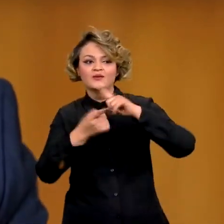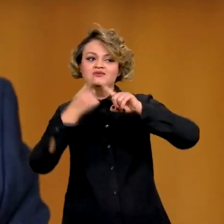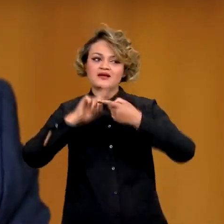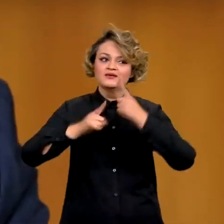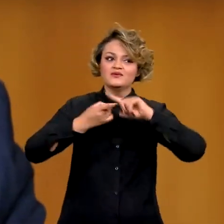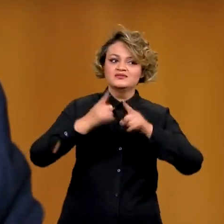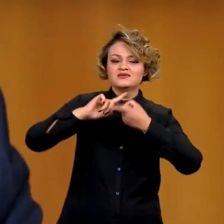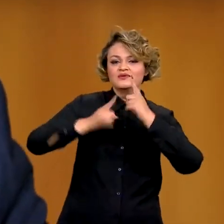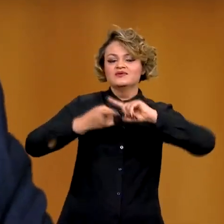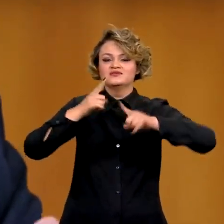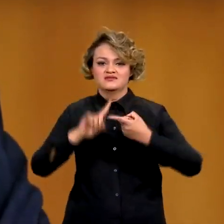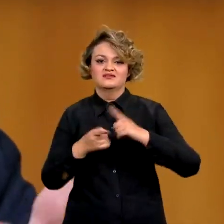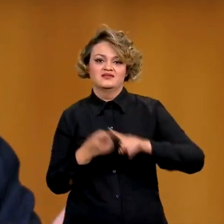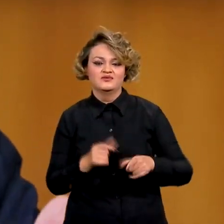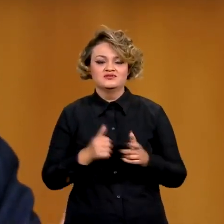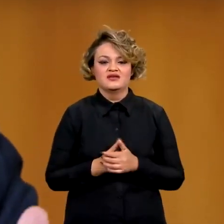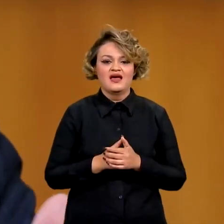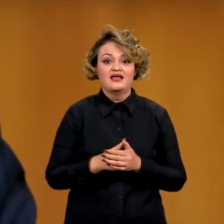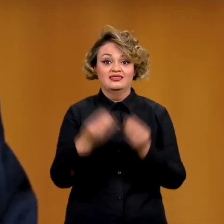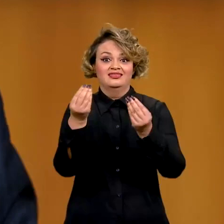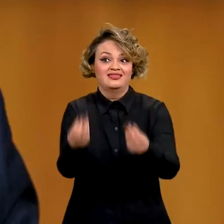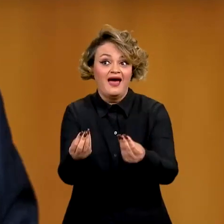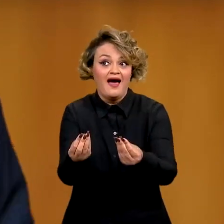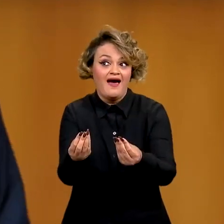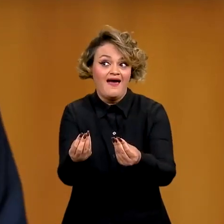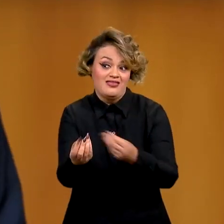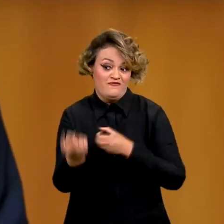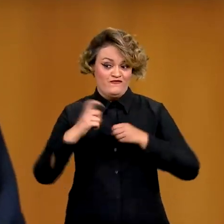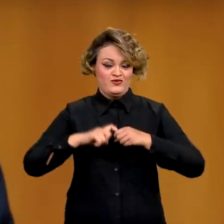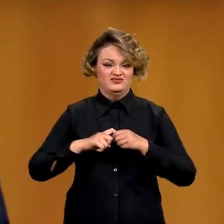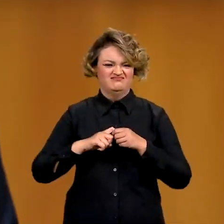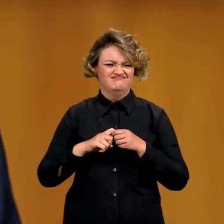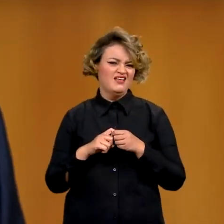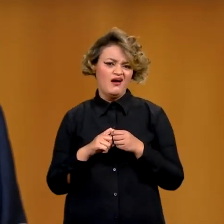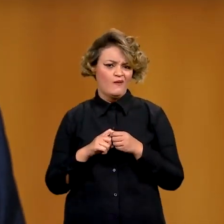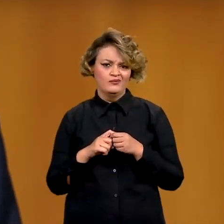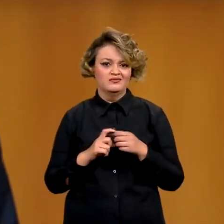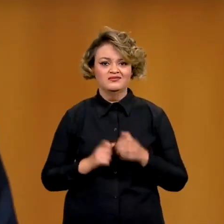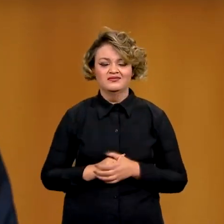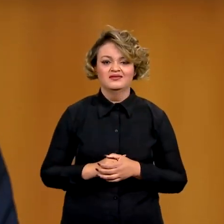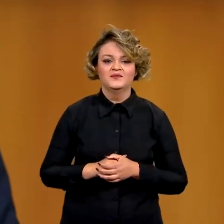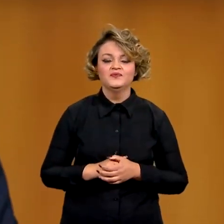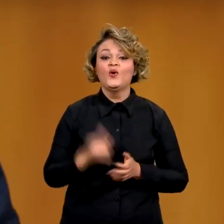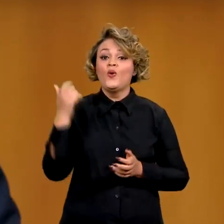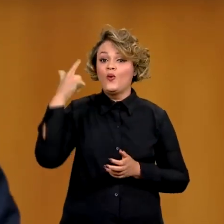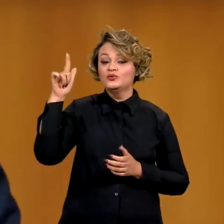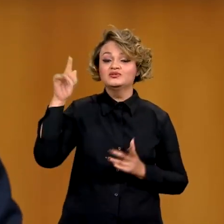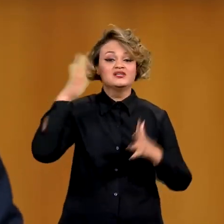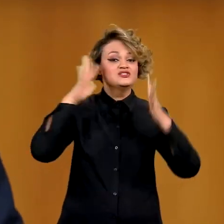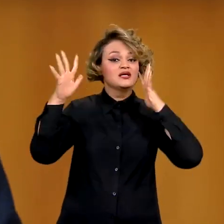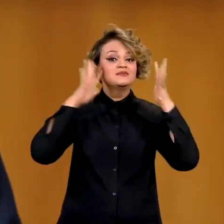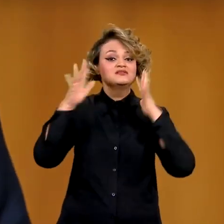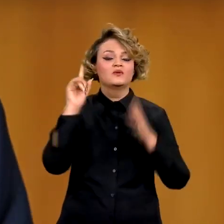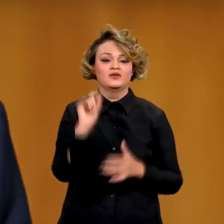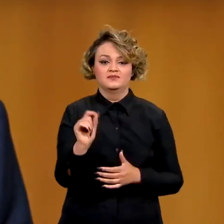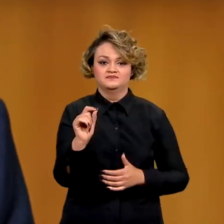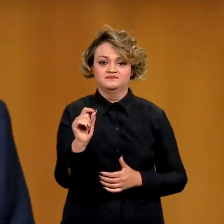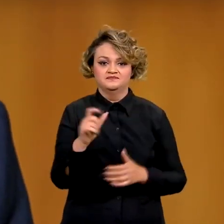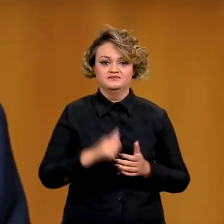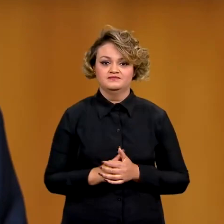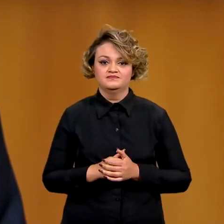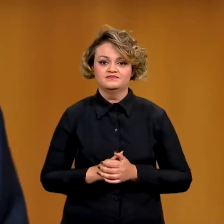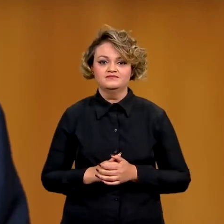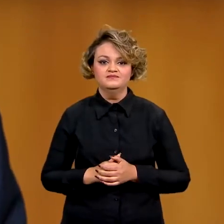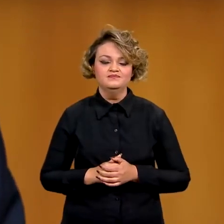não é a política É dando que se recebe que todo mundo fala a segunda coisa só que a gente tem que levar em conta é o seguinte seja